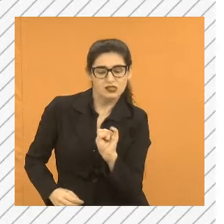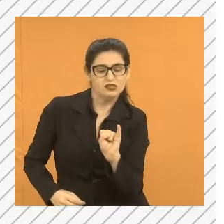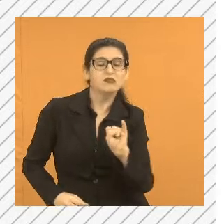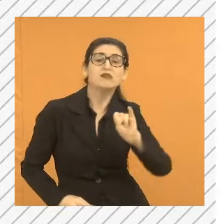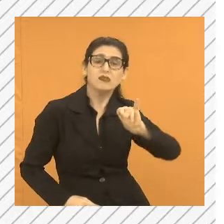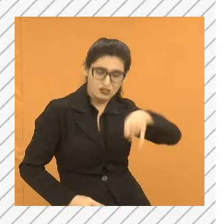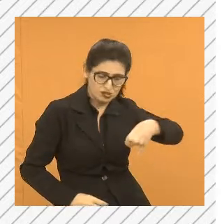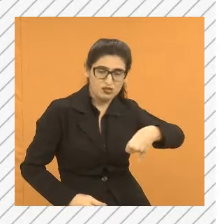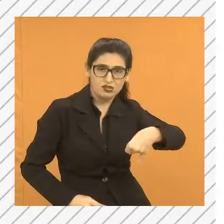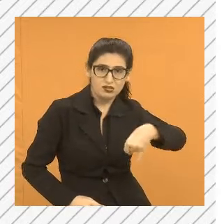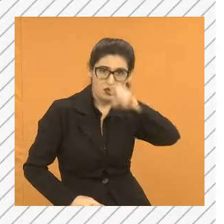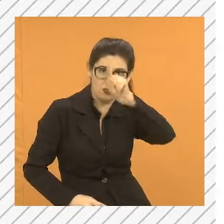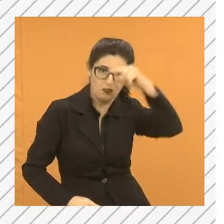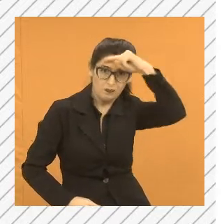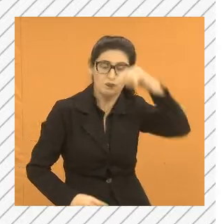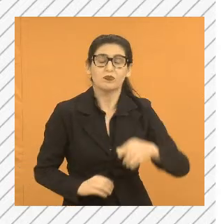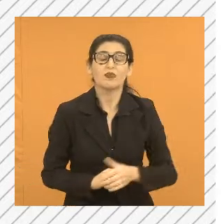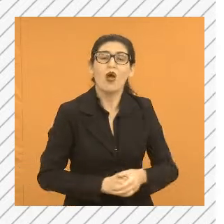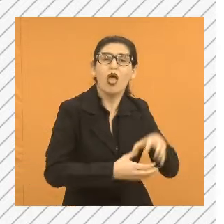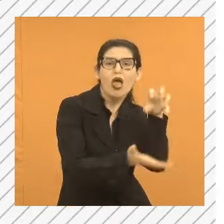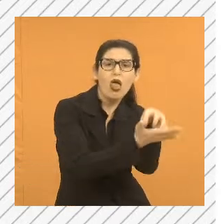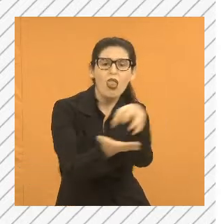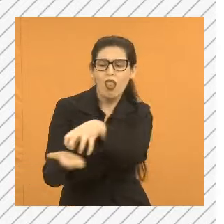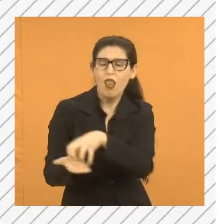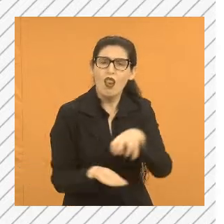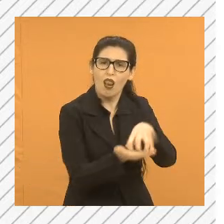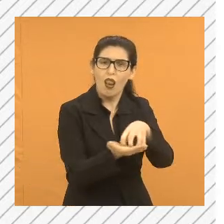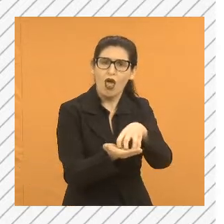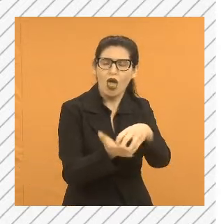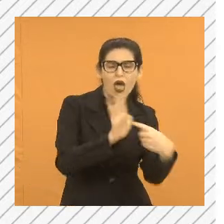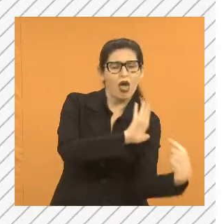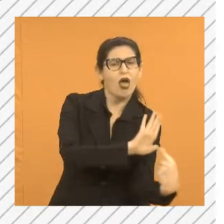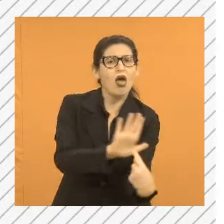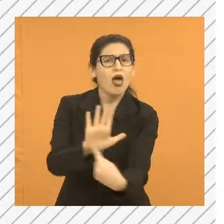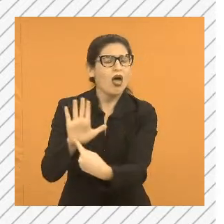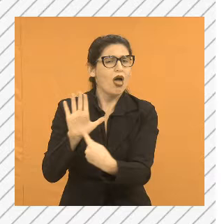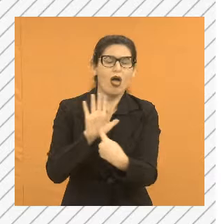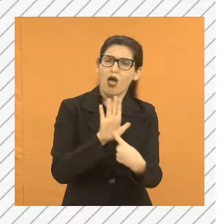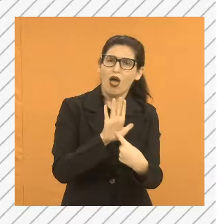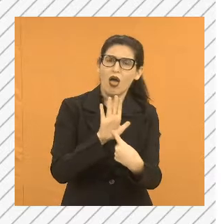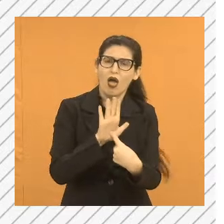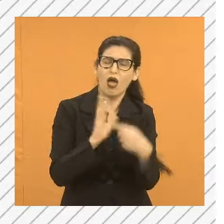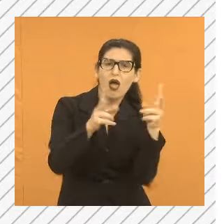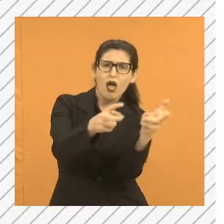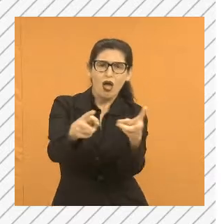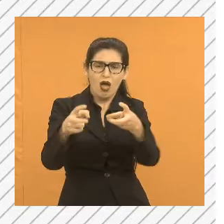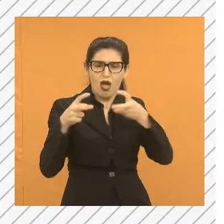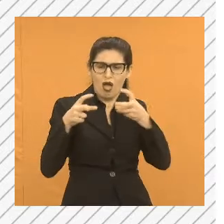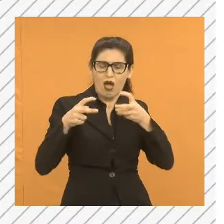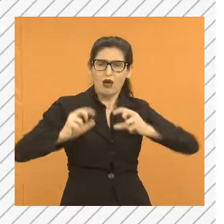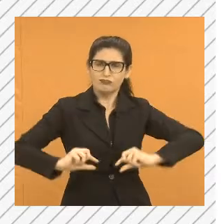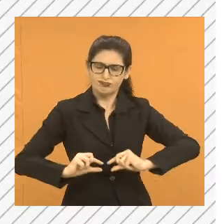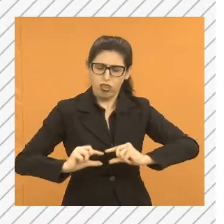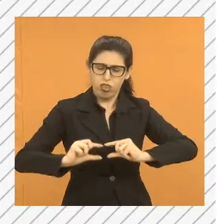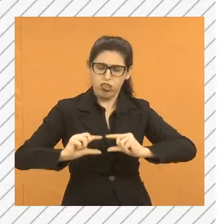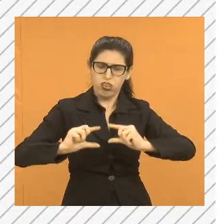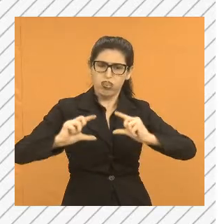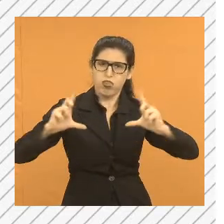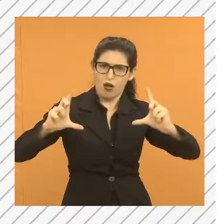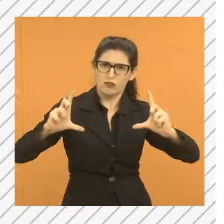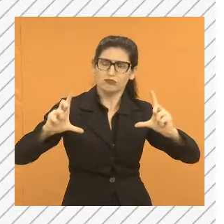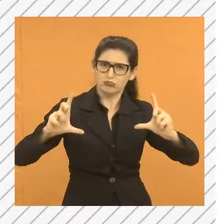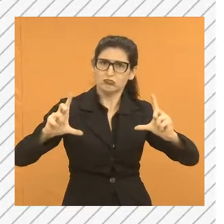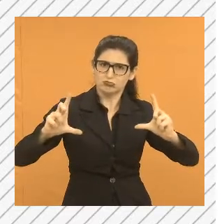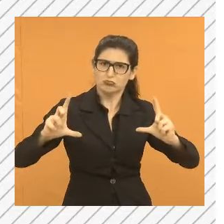Entre os leitos hospitalares, nós identificamos no quadro um aumento do número de leitos